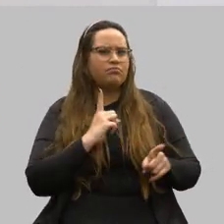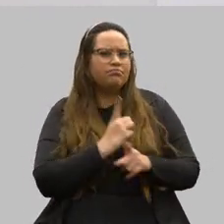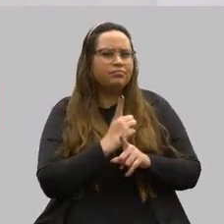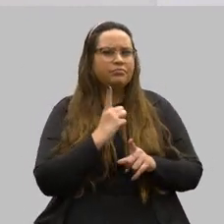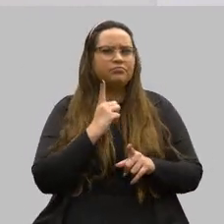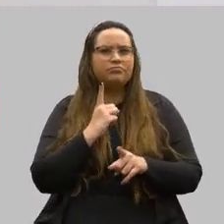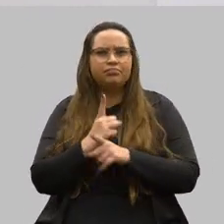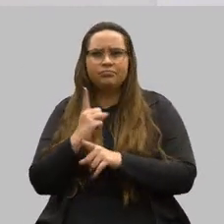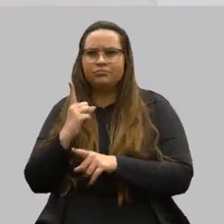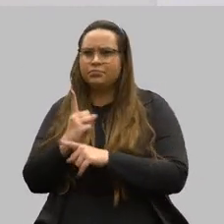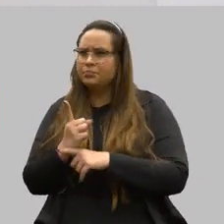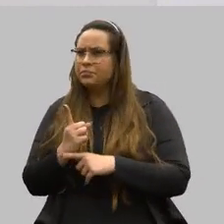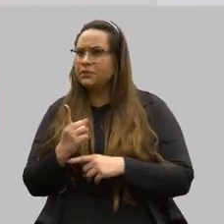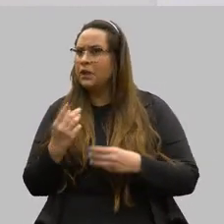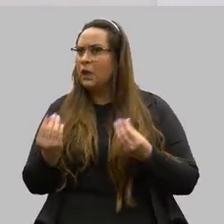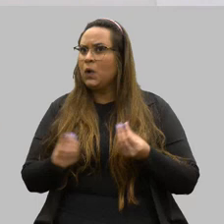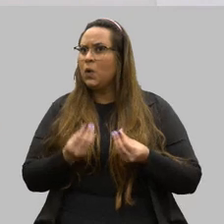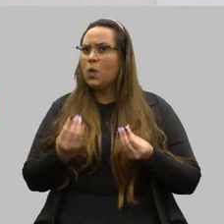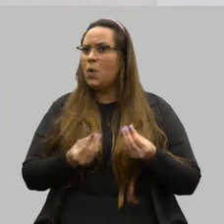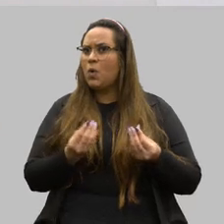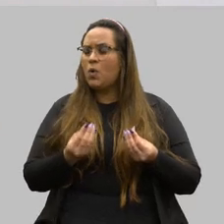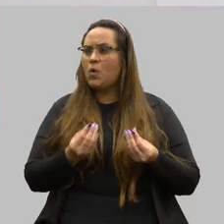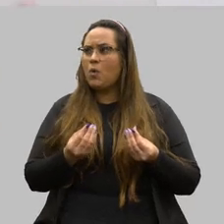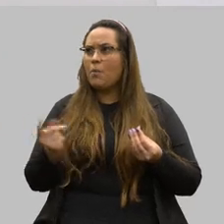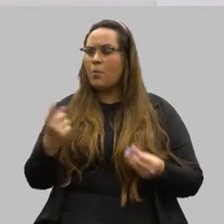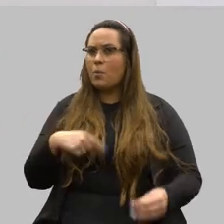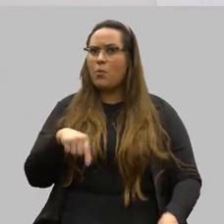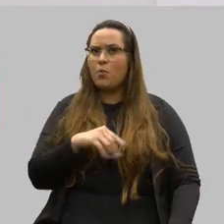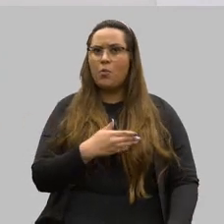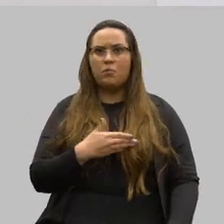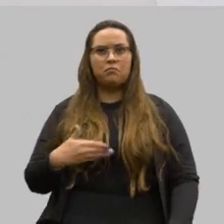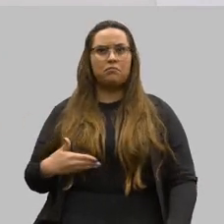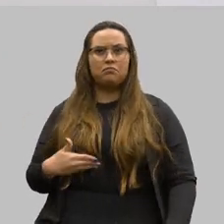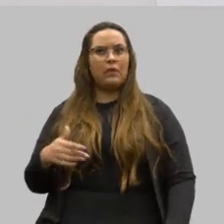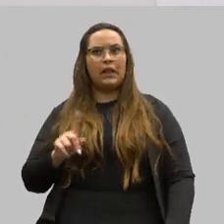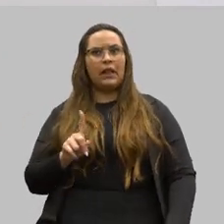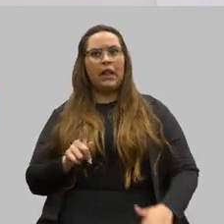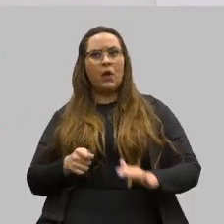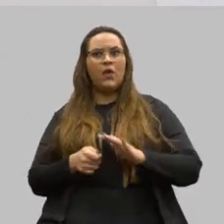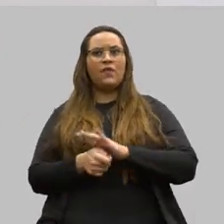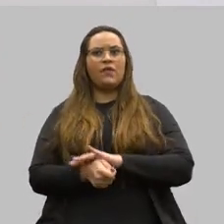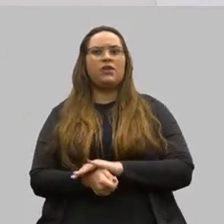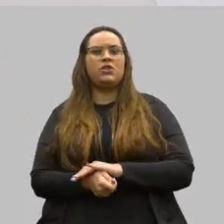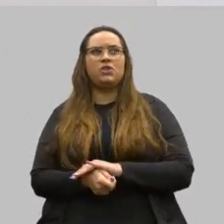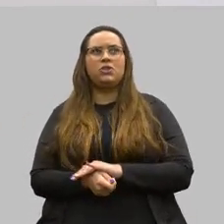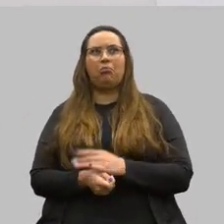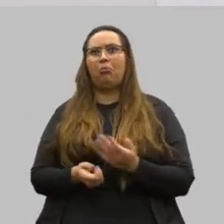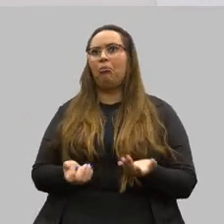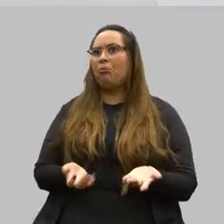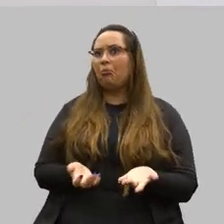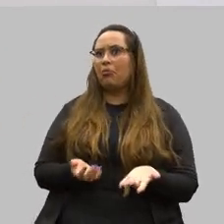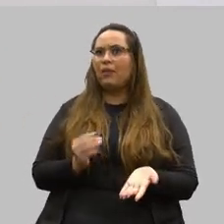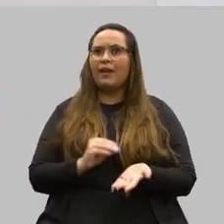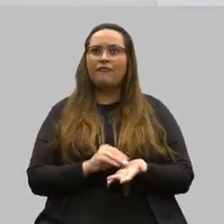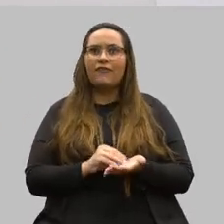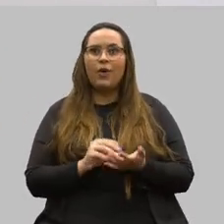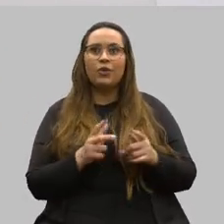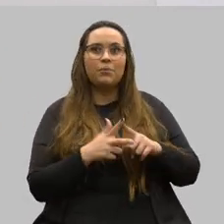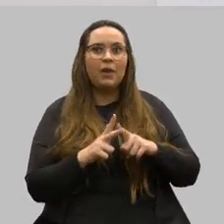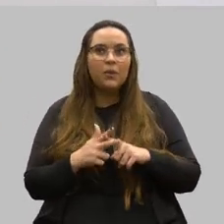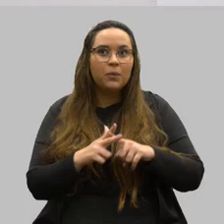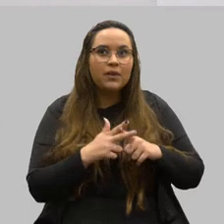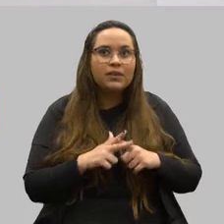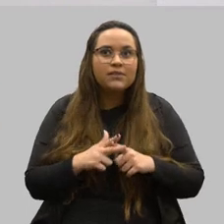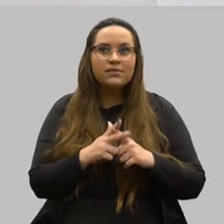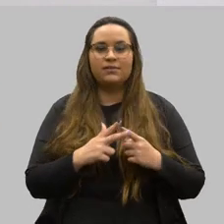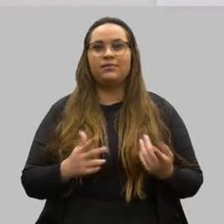como é que o poder público errou ao não investir no serviço público então a falta de manutenção não é